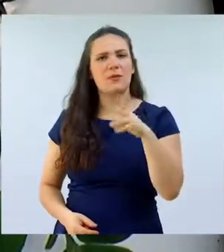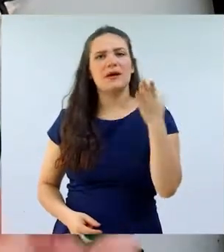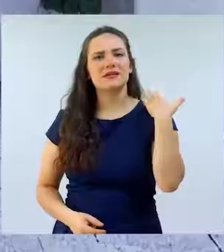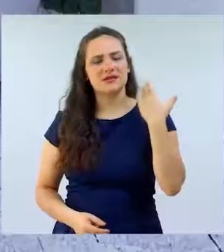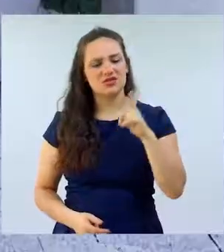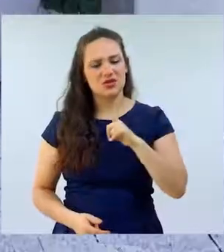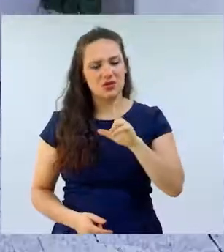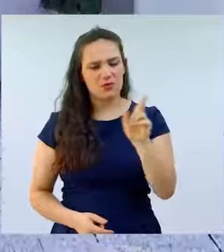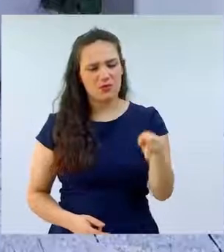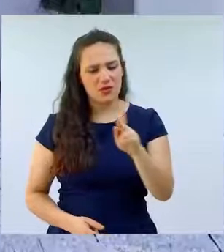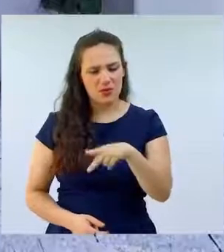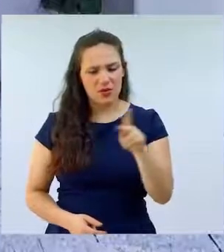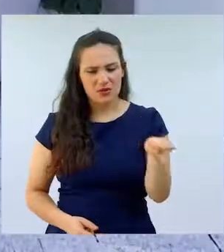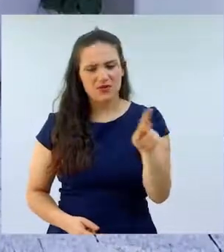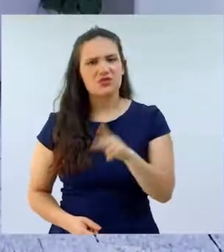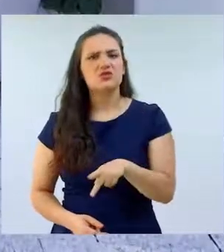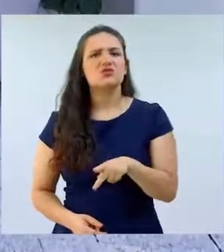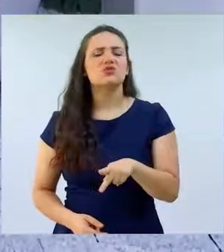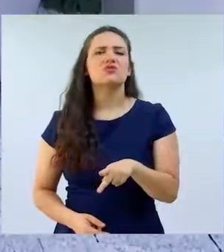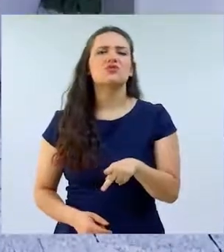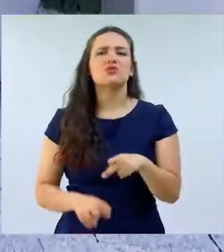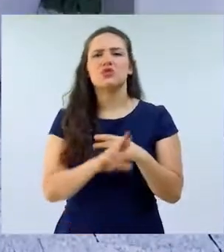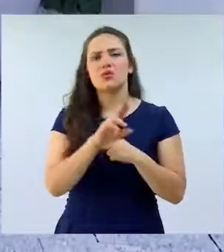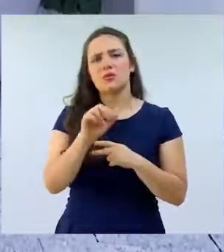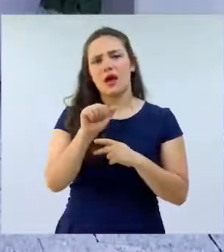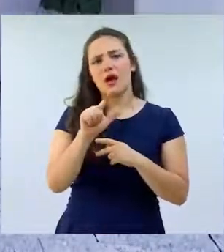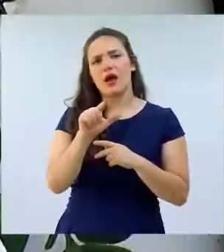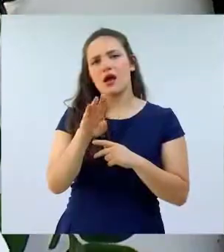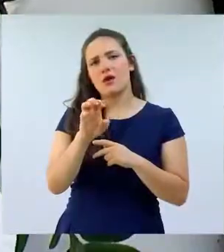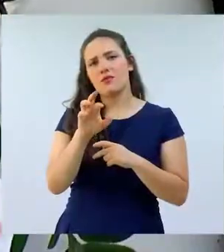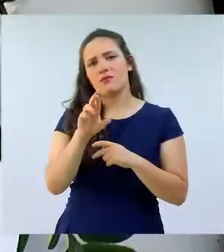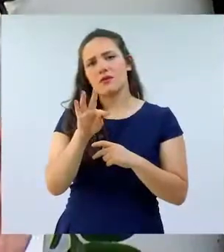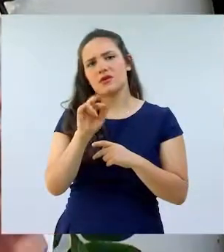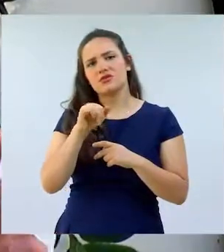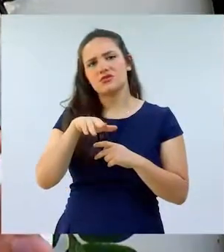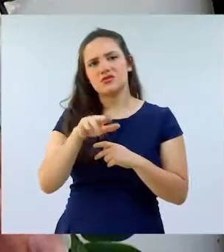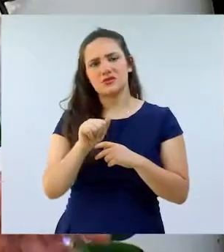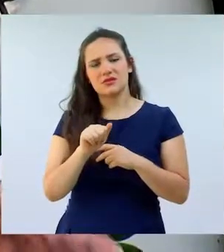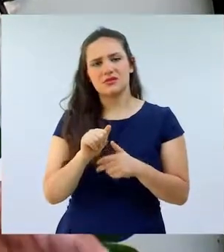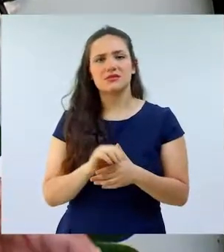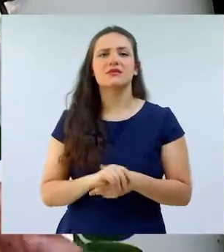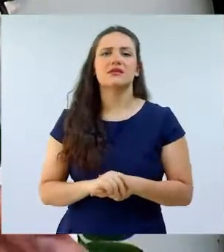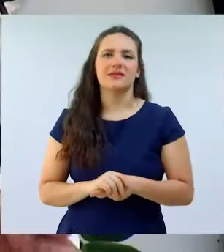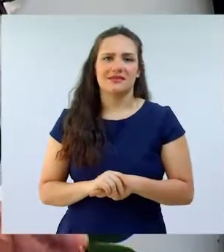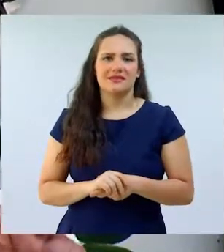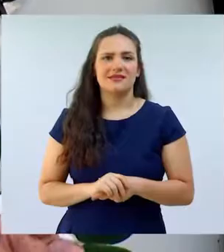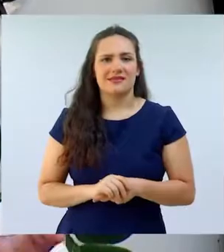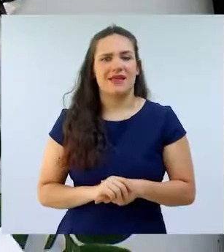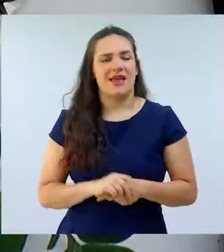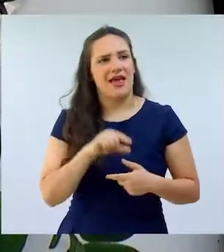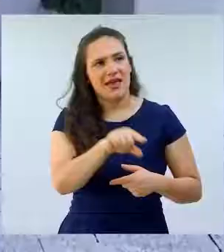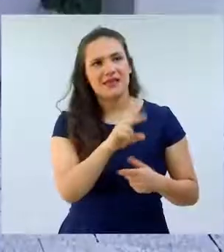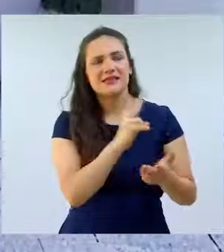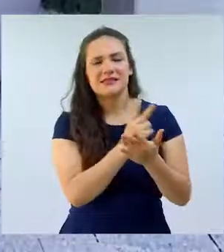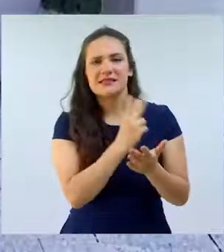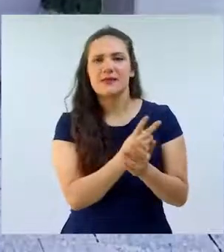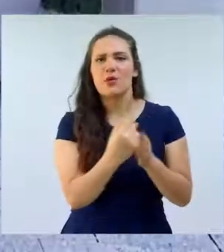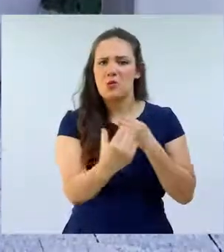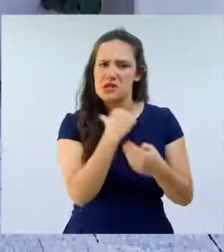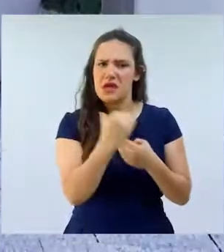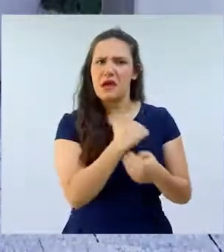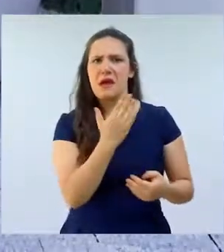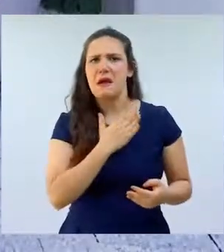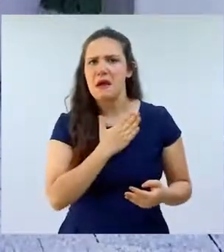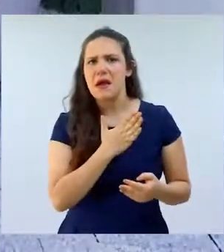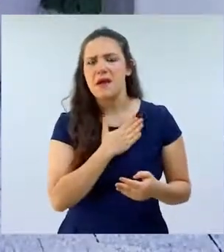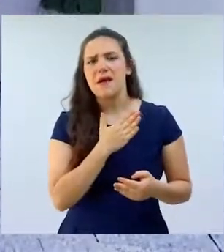coisas também, né? E isso para sempre, quando eu vou falar, eu lembro da professora Albertina me dizendo, seu Benhur, fala o S, casas, não foi? Teve algum